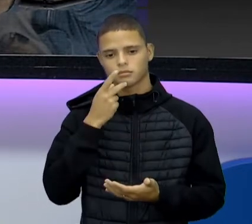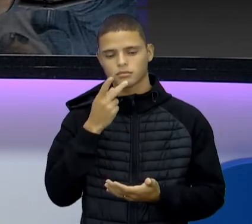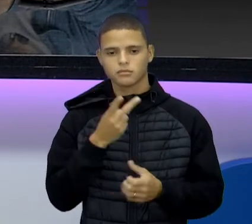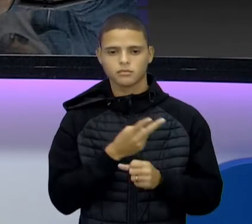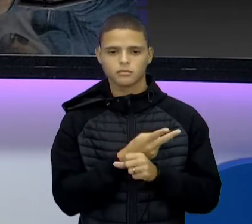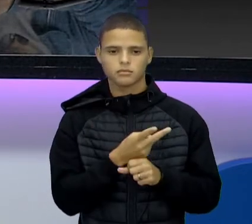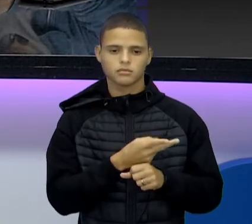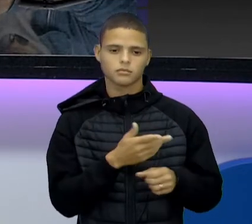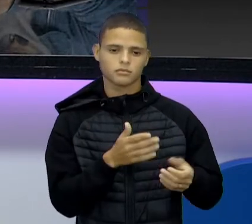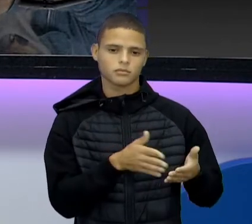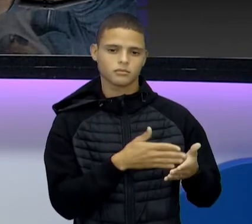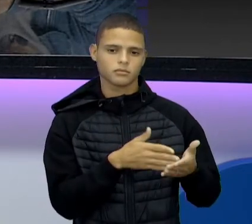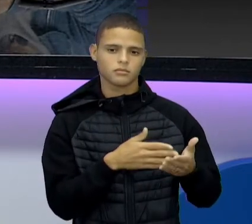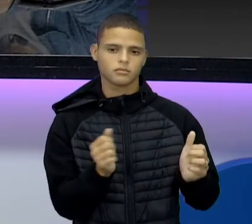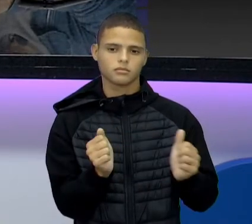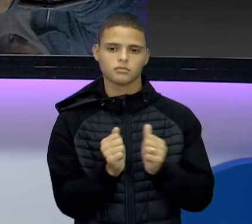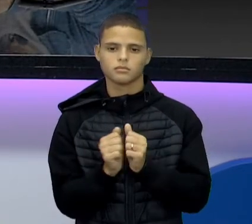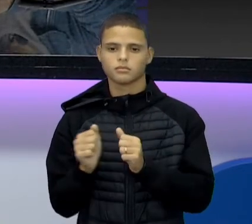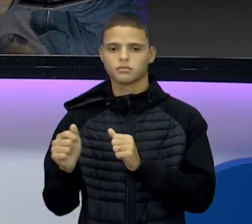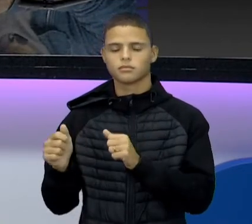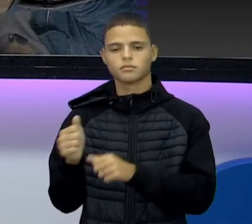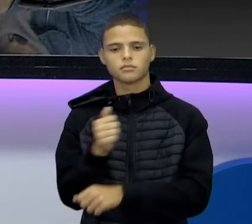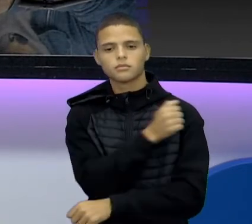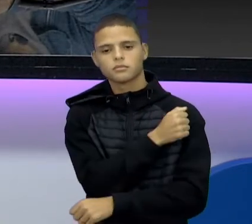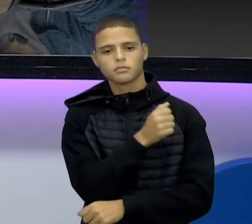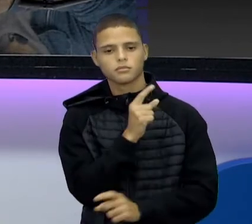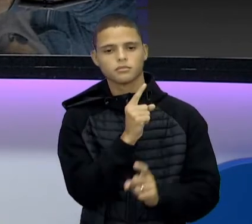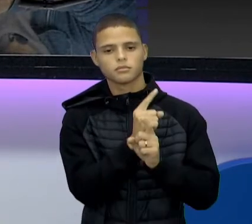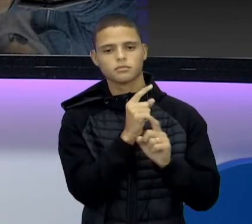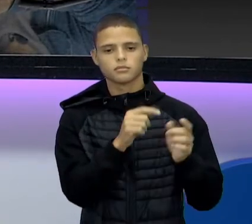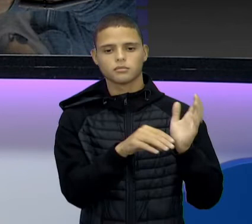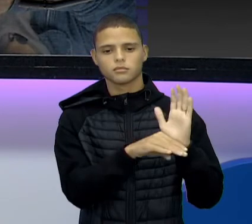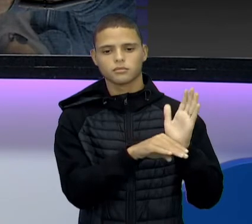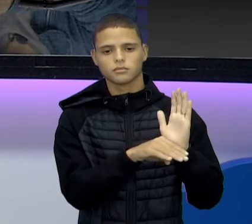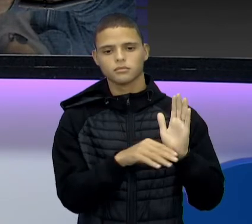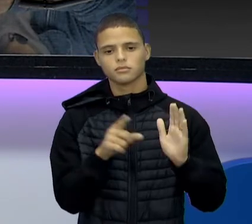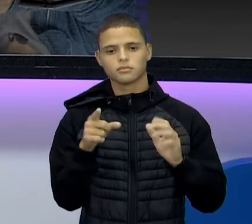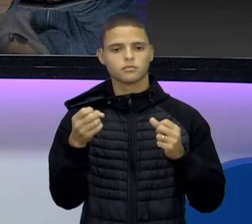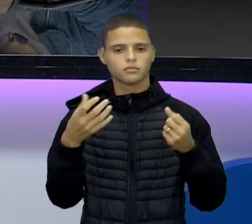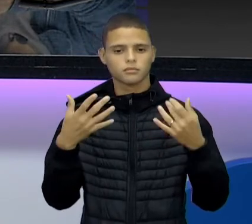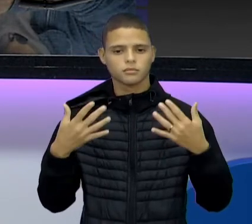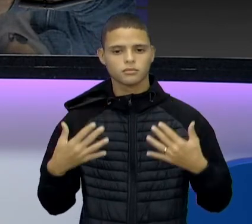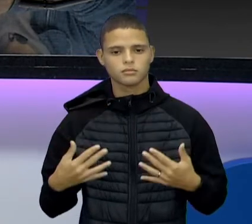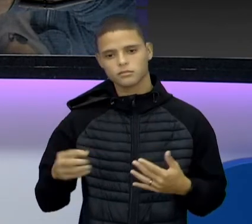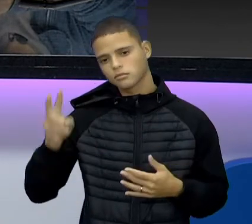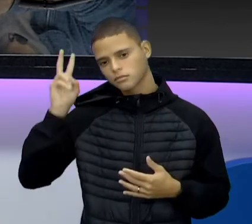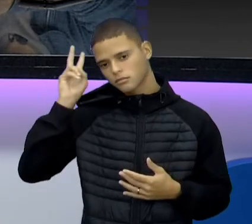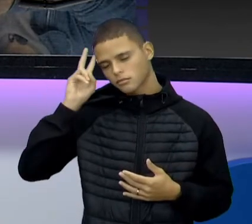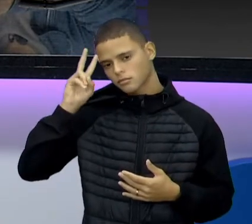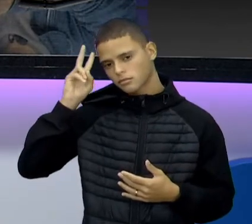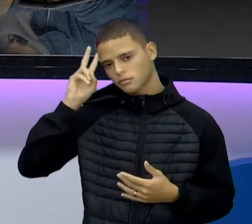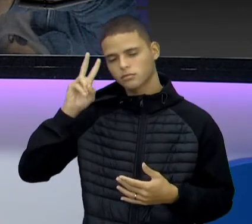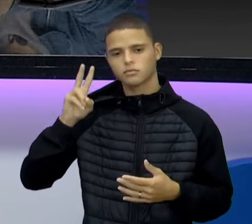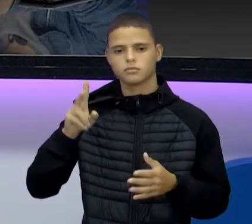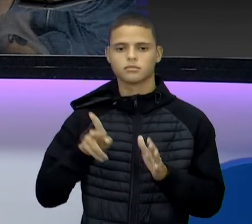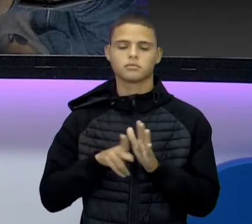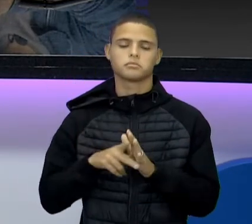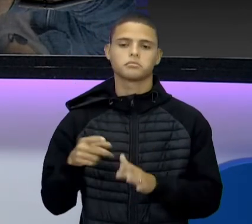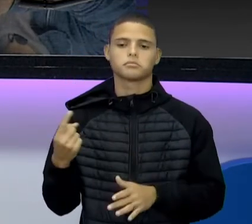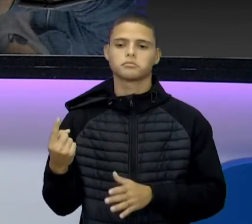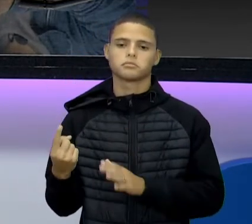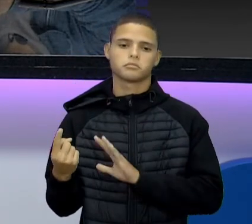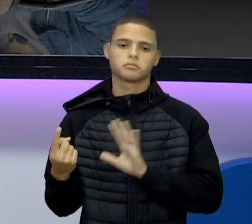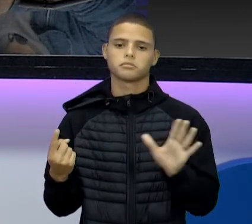ali material para trabalhar com os alunos, e eu achei esse vídeo, né? Quando ela fala da história contada apenas de uma forma.